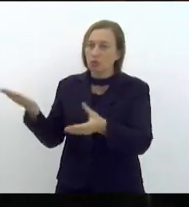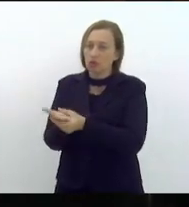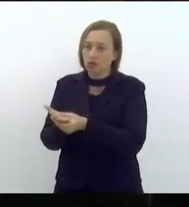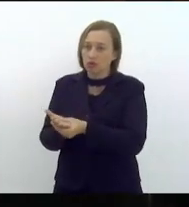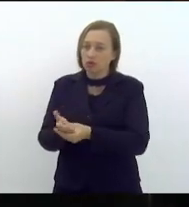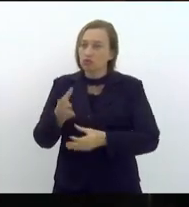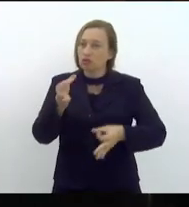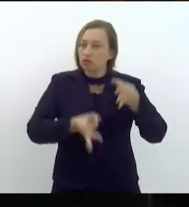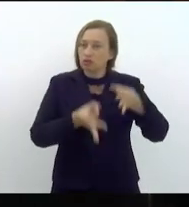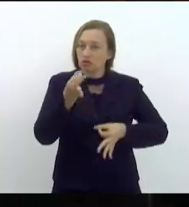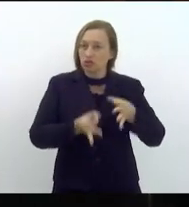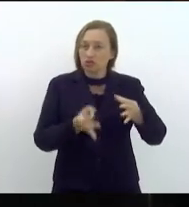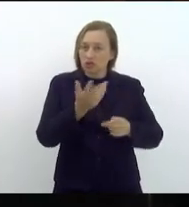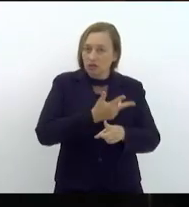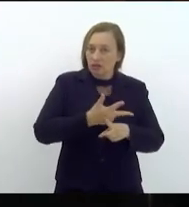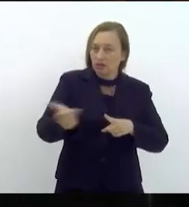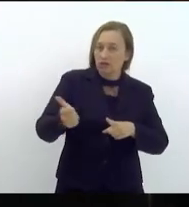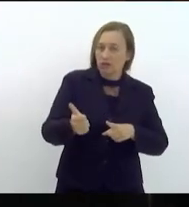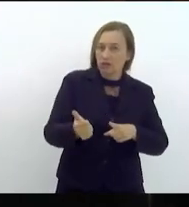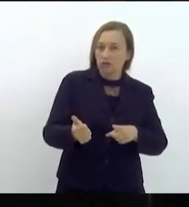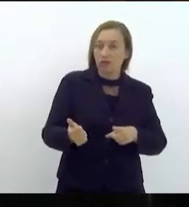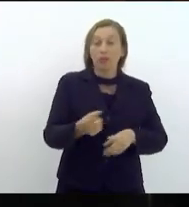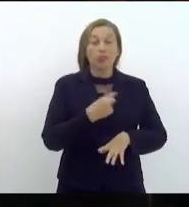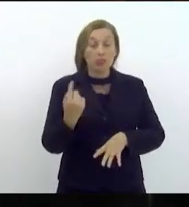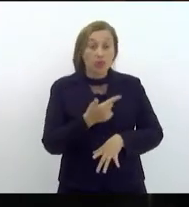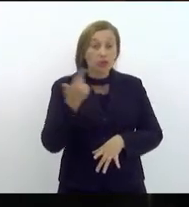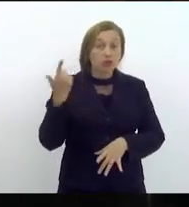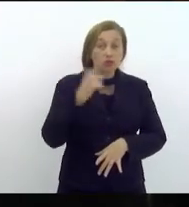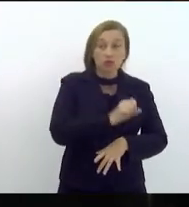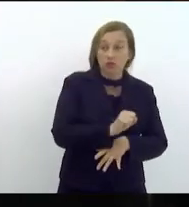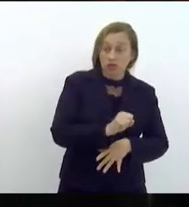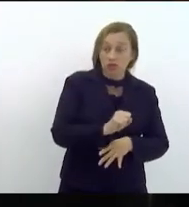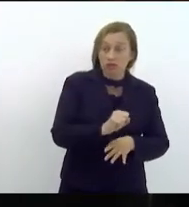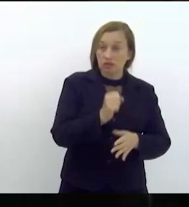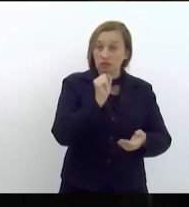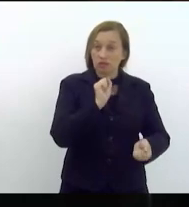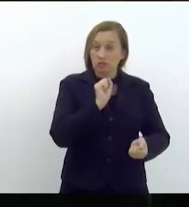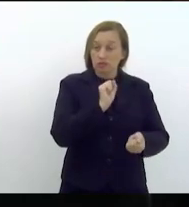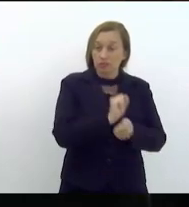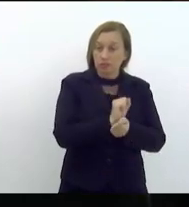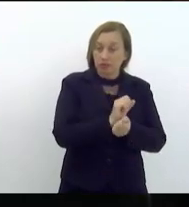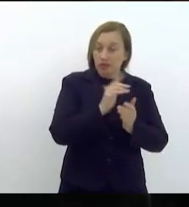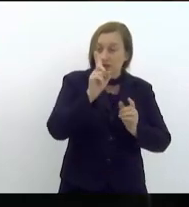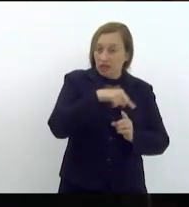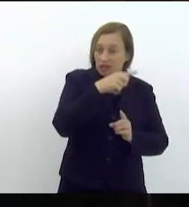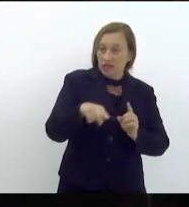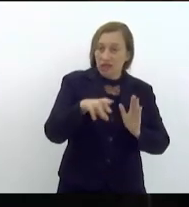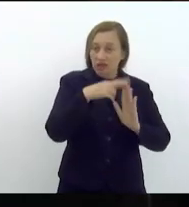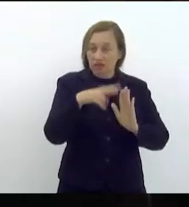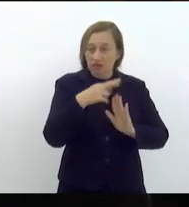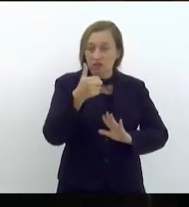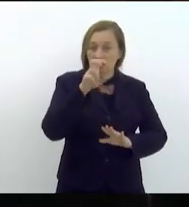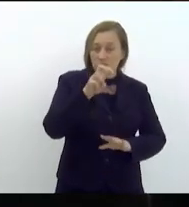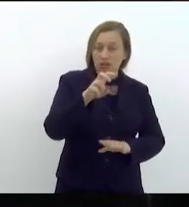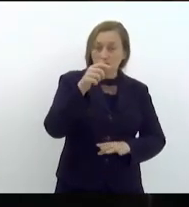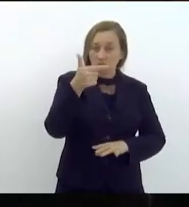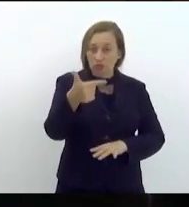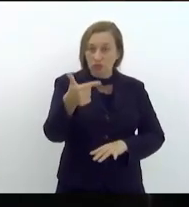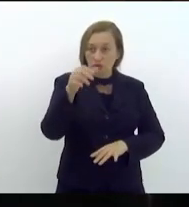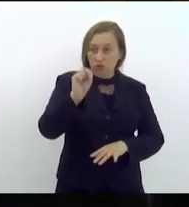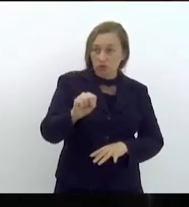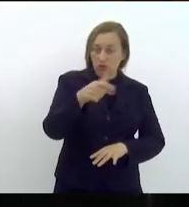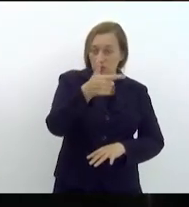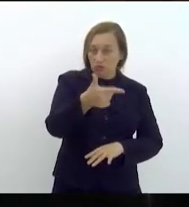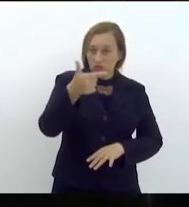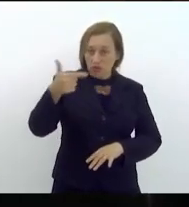justiça e venceu ou seja nós conseguimos suspender a resolução 528 de março de 2022